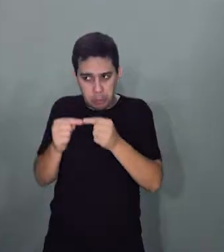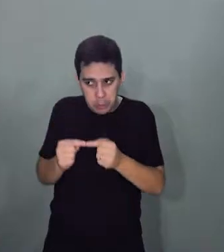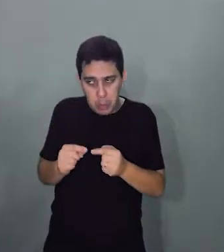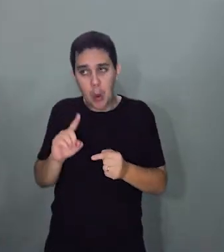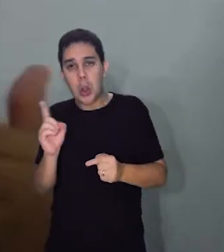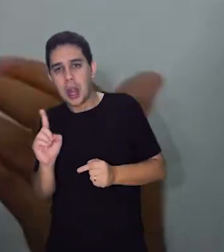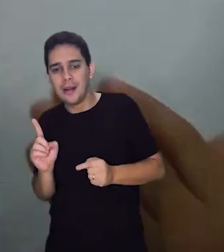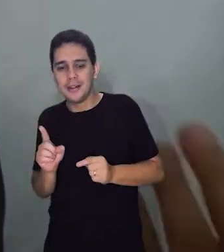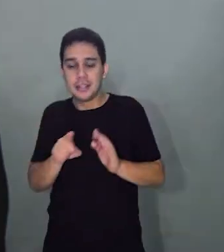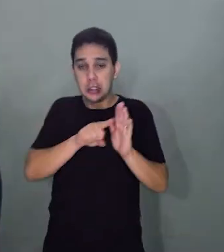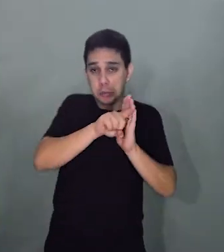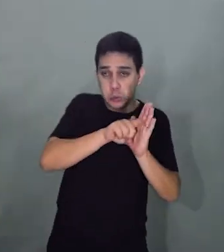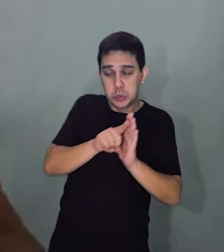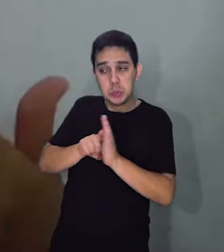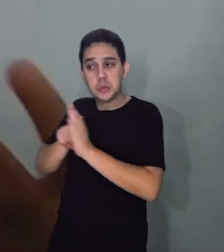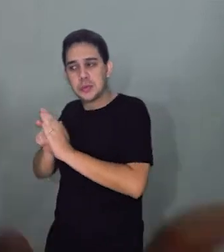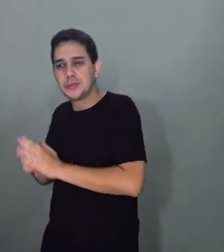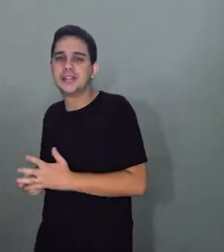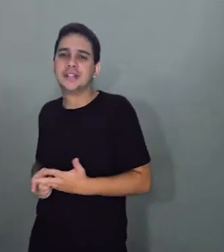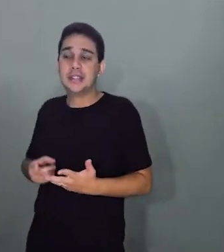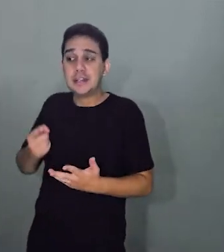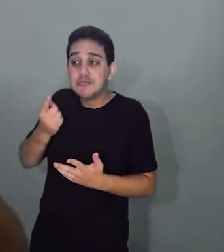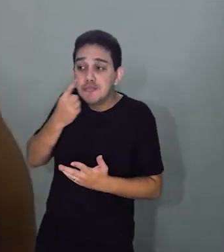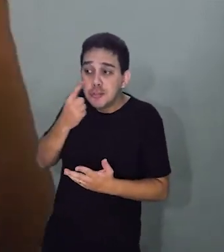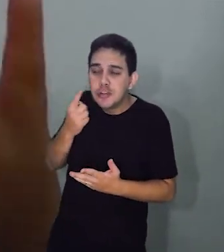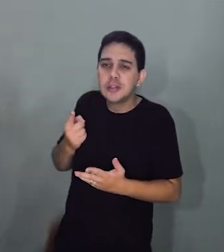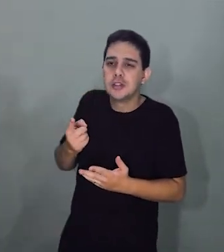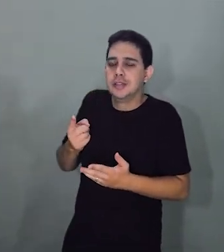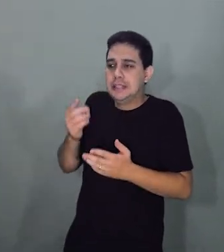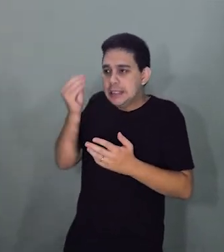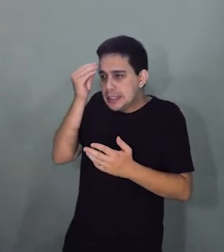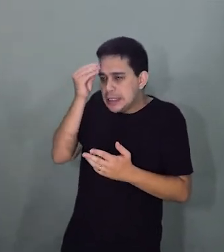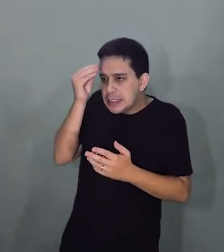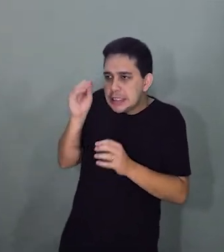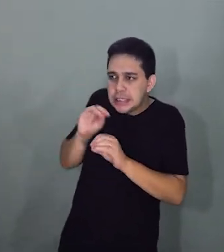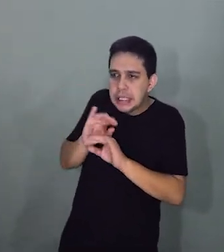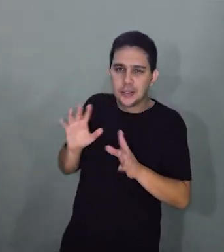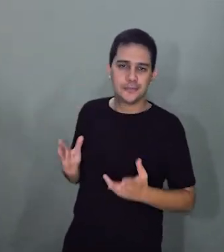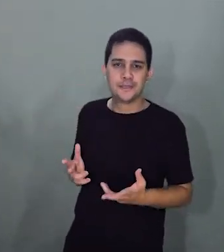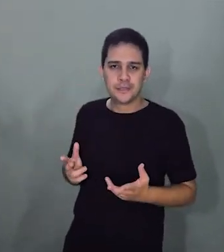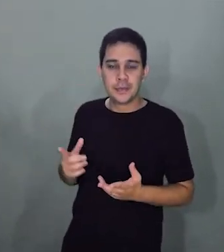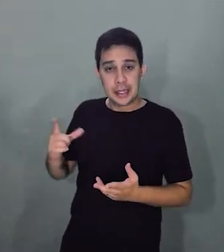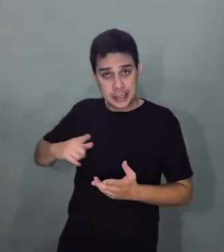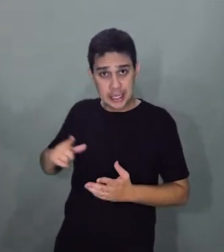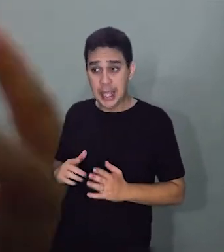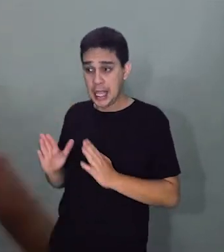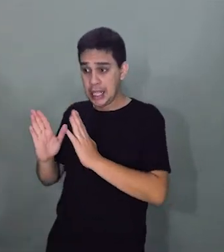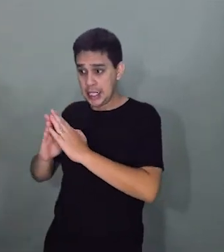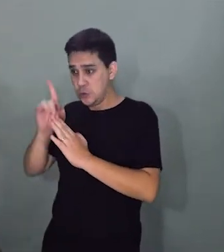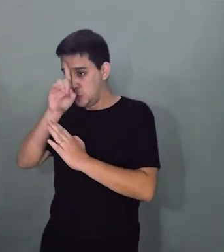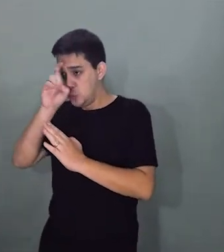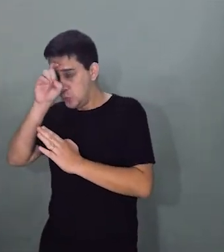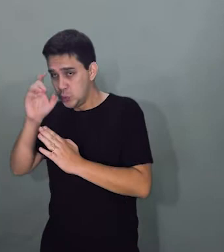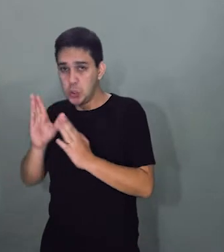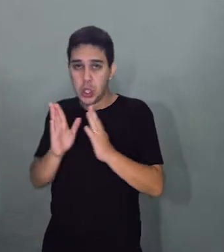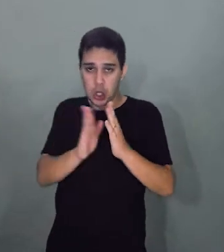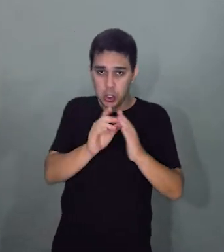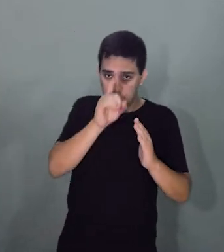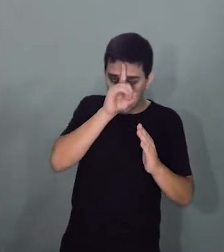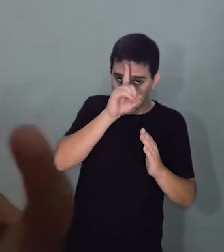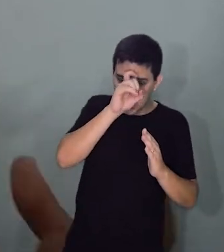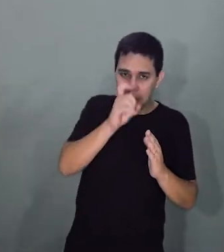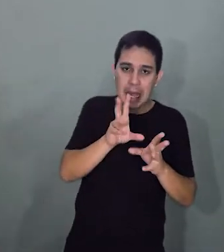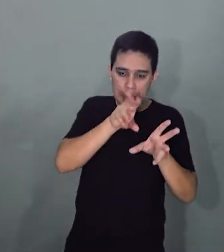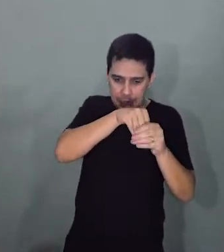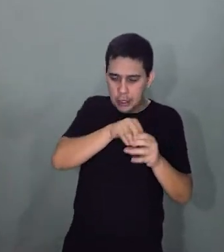em conjunto com a Maternidade Maria Amélia, o Hospital da Mãe e os 2 cartórios dessas maternidades, como que ocorre